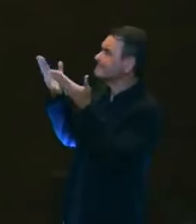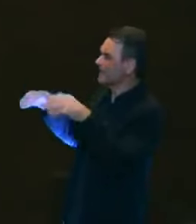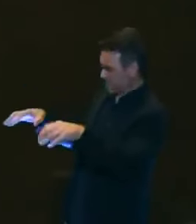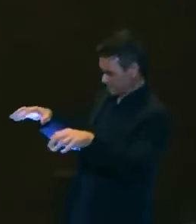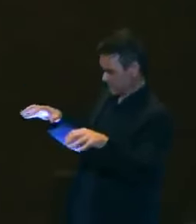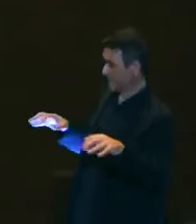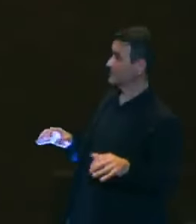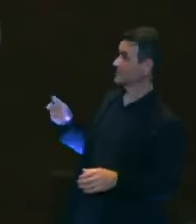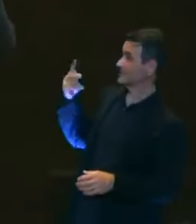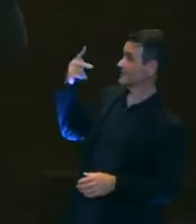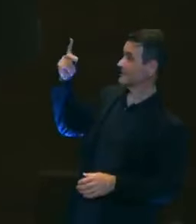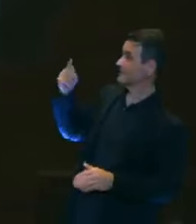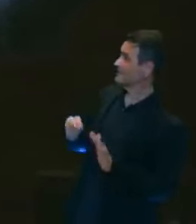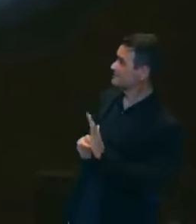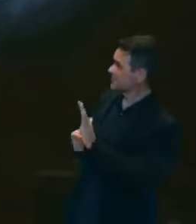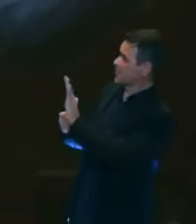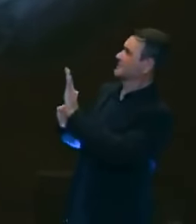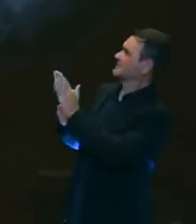majestade.